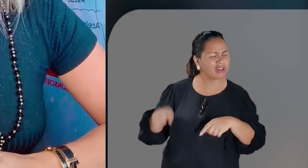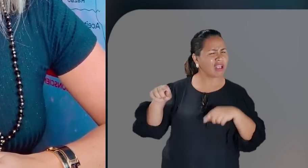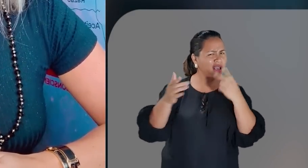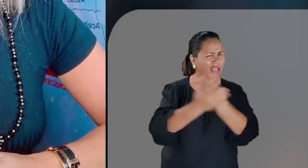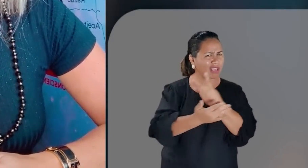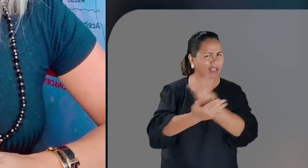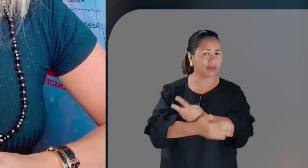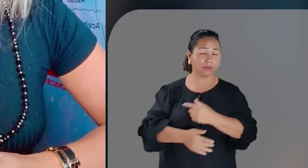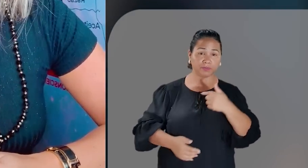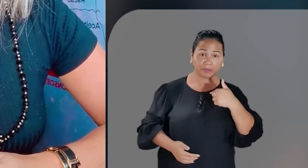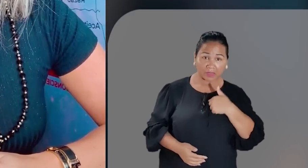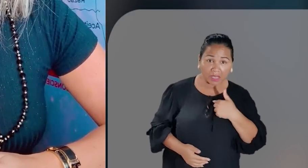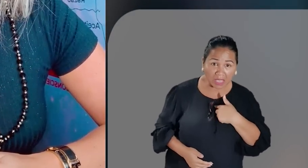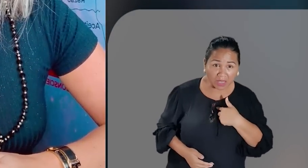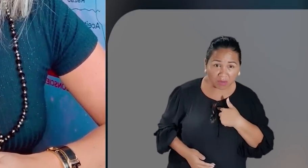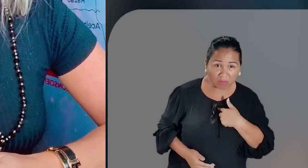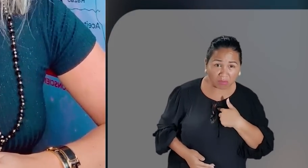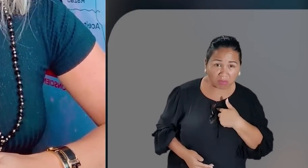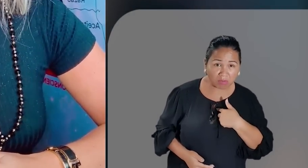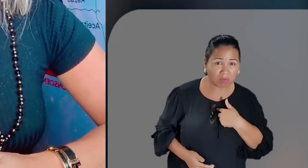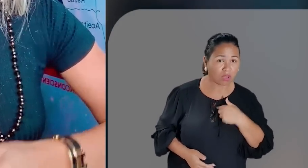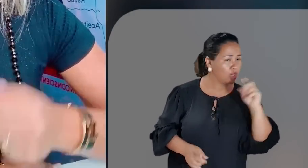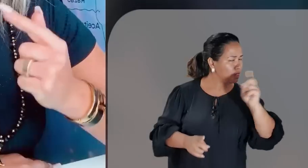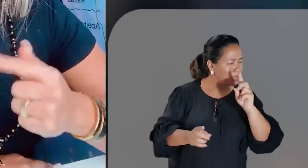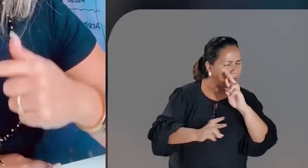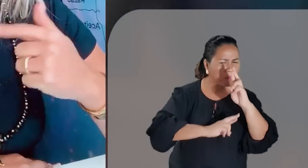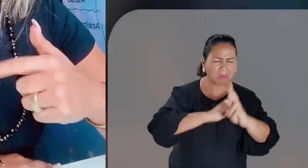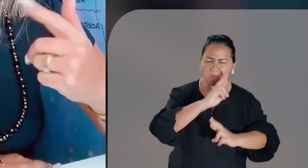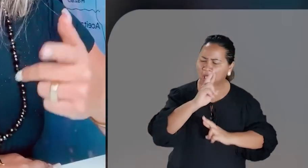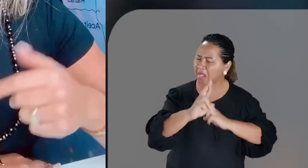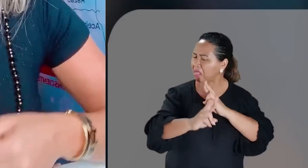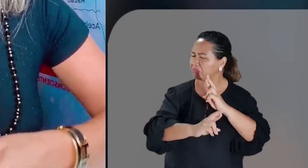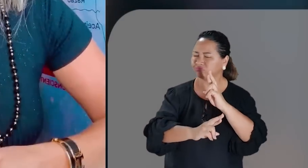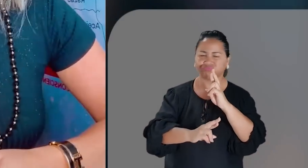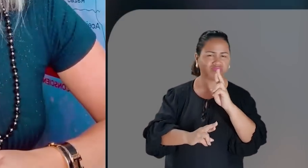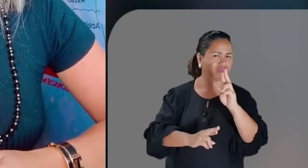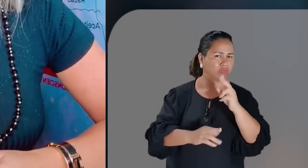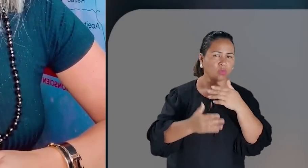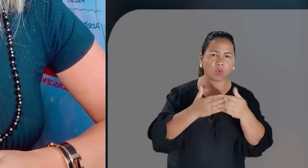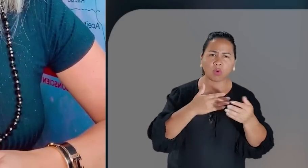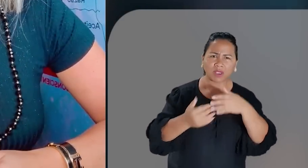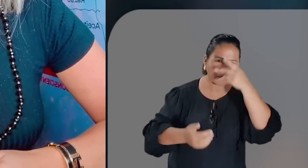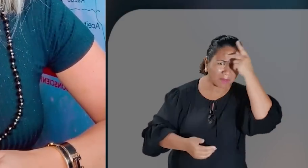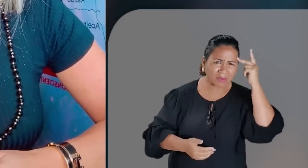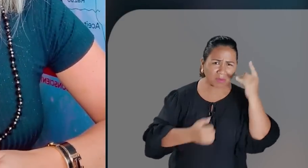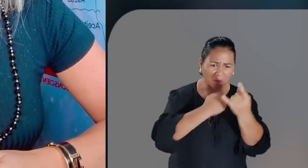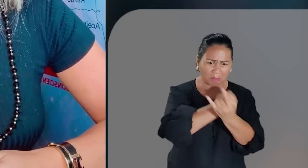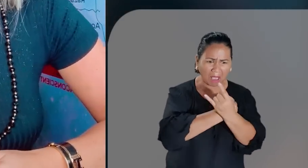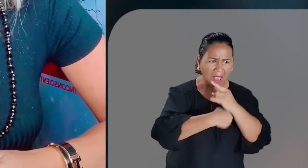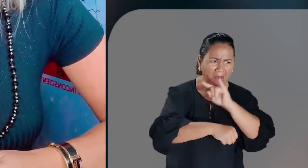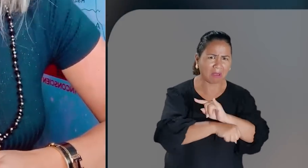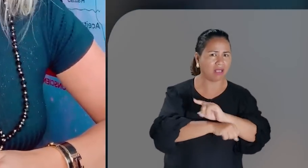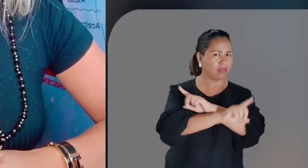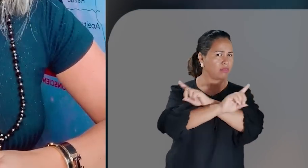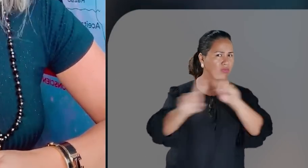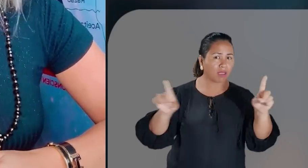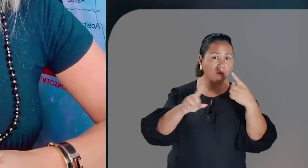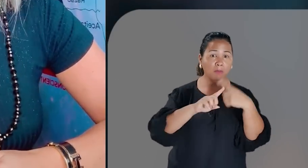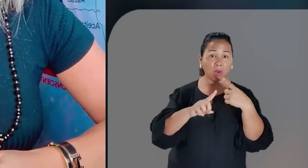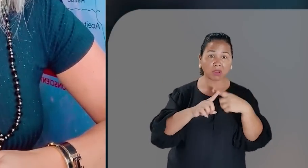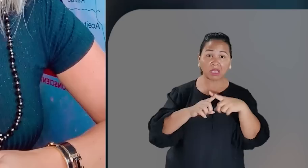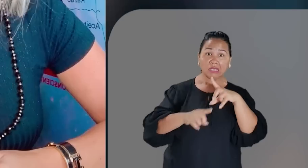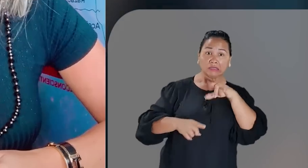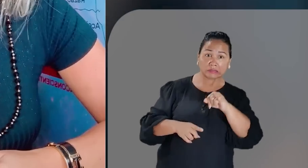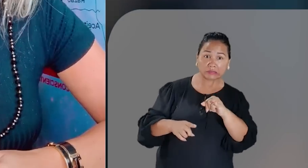É mentira. Eu não faço sequer negócios com pessoas que traem. Porque se trai a sua própria família, o que vai fazer comigo? Vai ser honesto